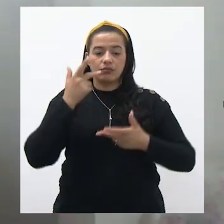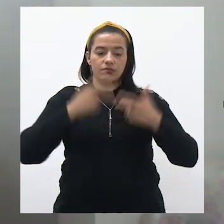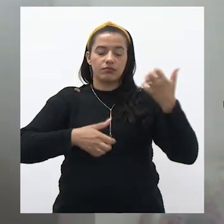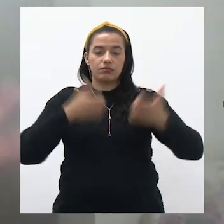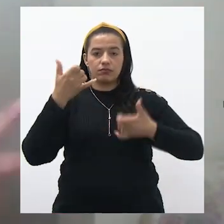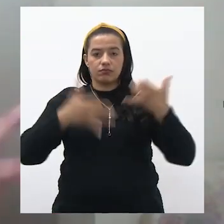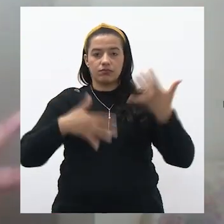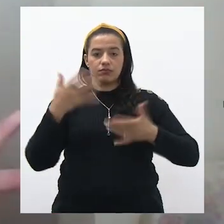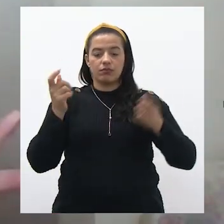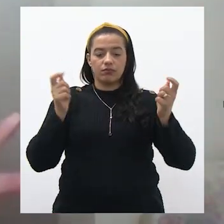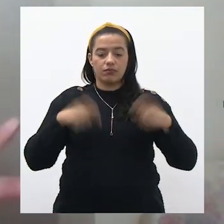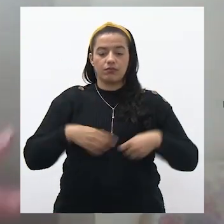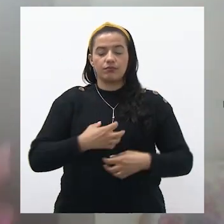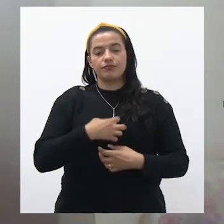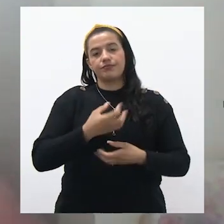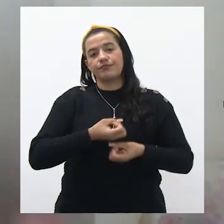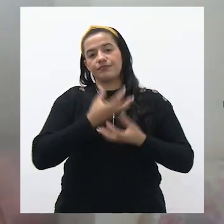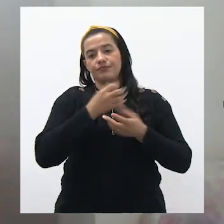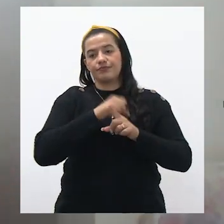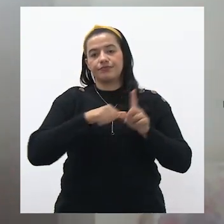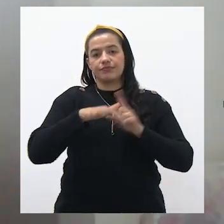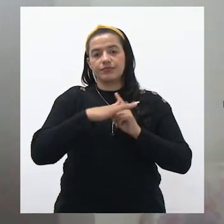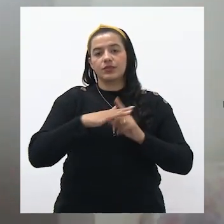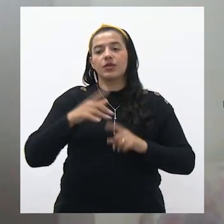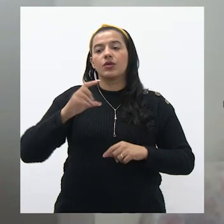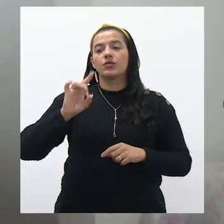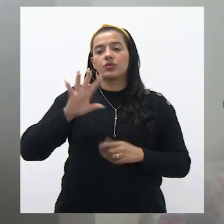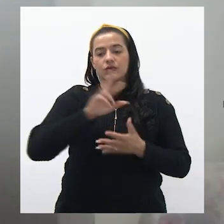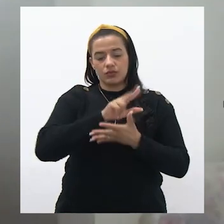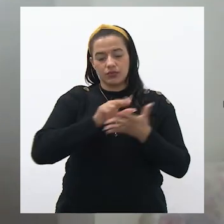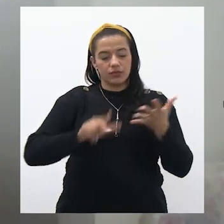dessas competências socioemocionais como sendo as nossas